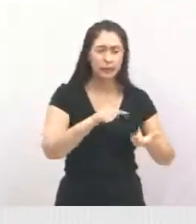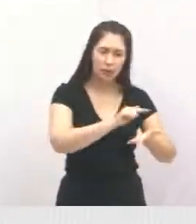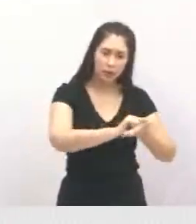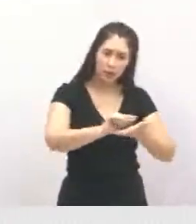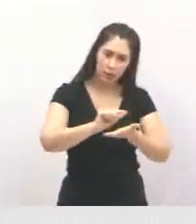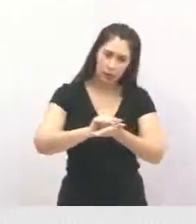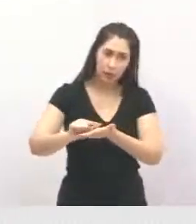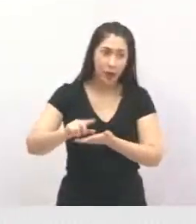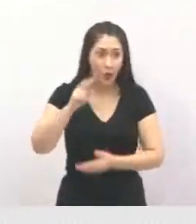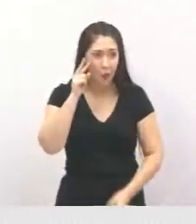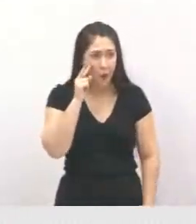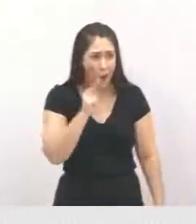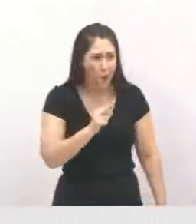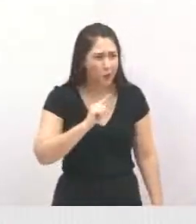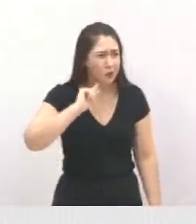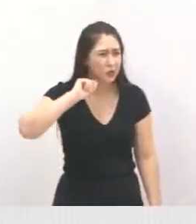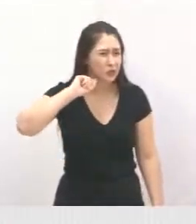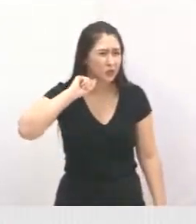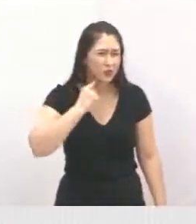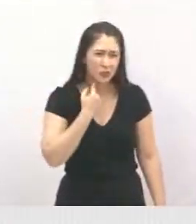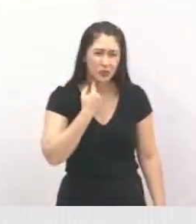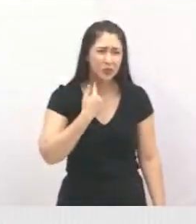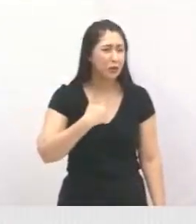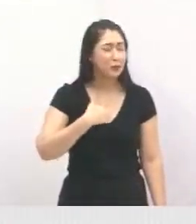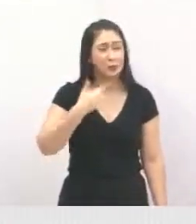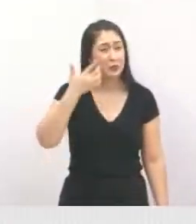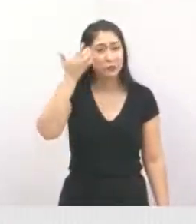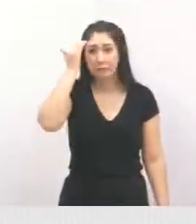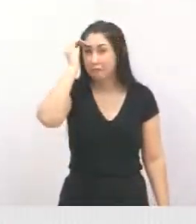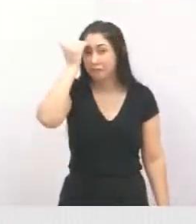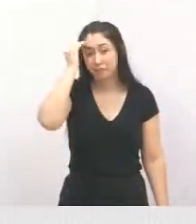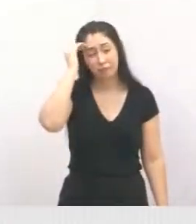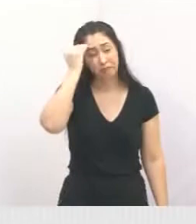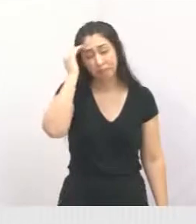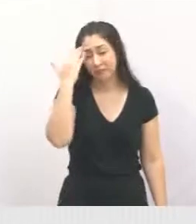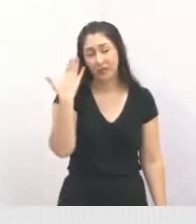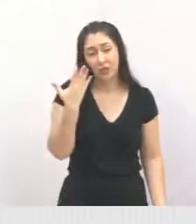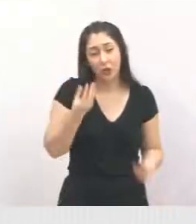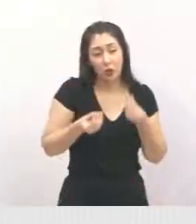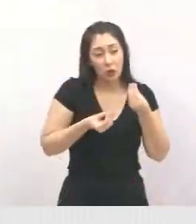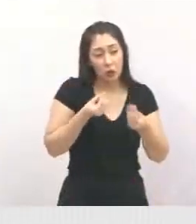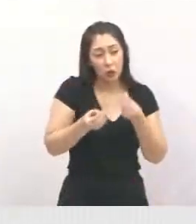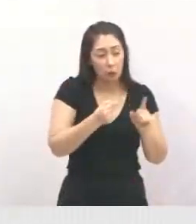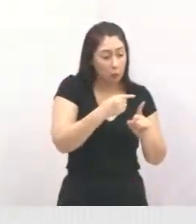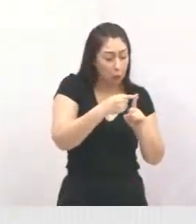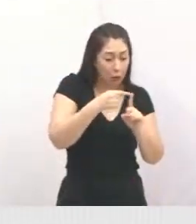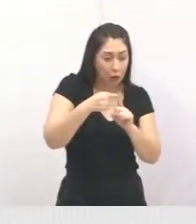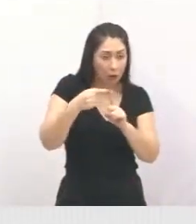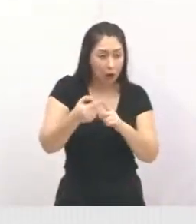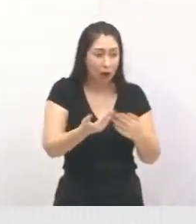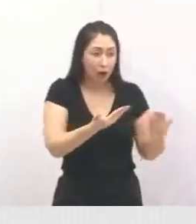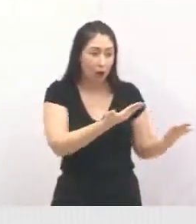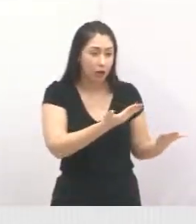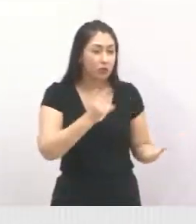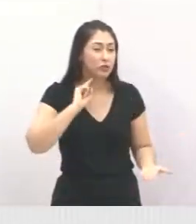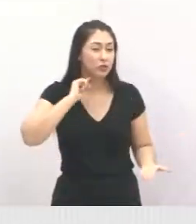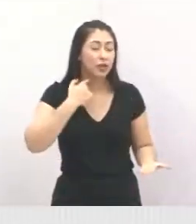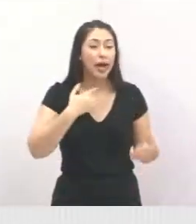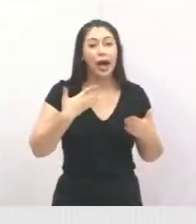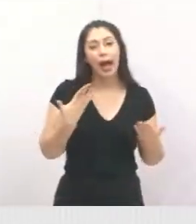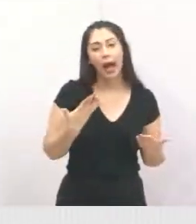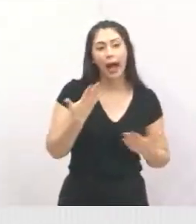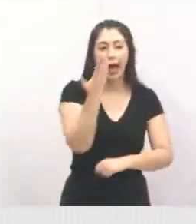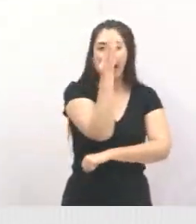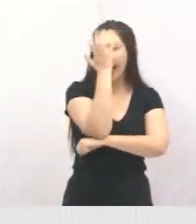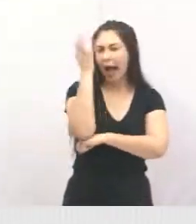limpar, varrer. Olha esse chão. Eu não consigo entender isso, sinceramente. Como é que um cemitério fica nessa situação? Ah, vamos tirar